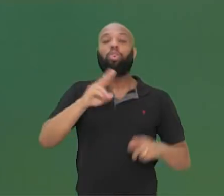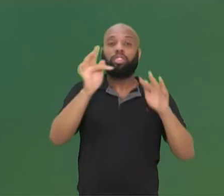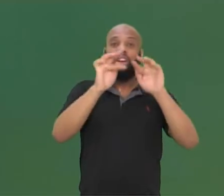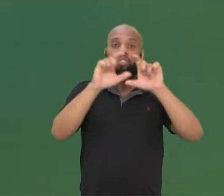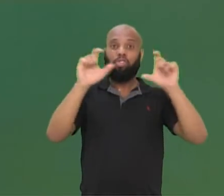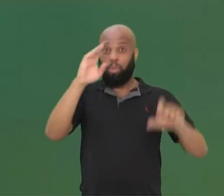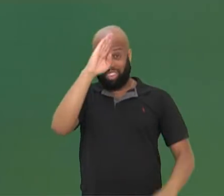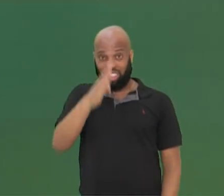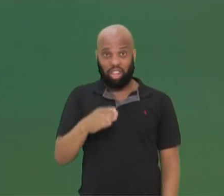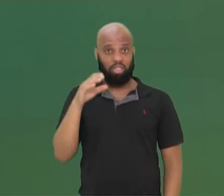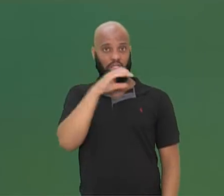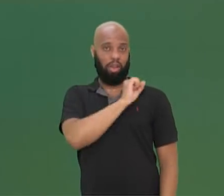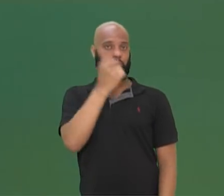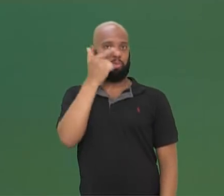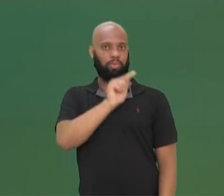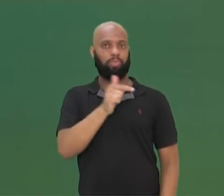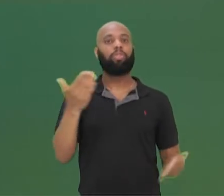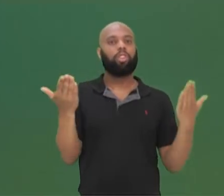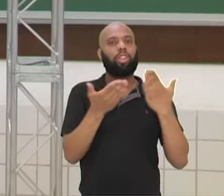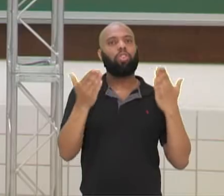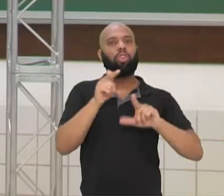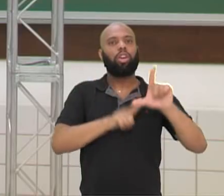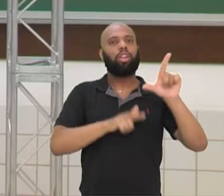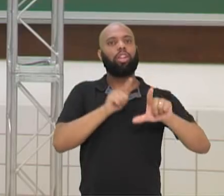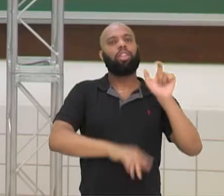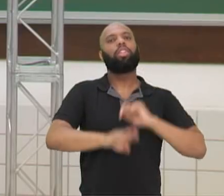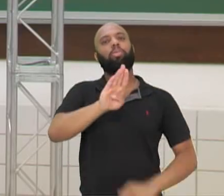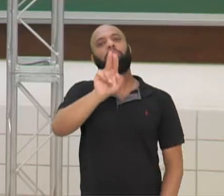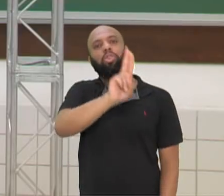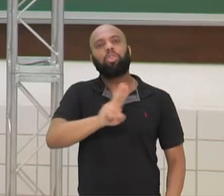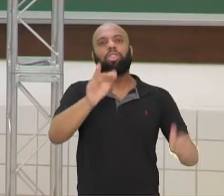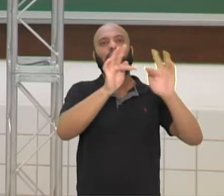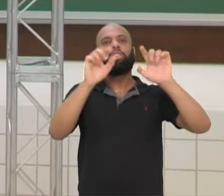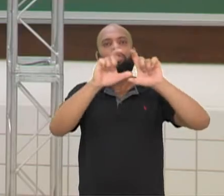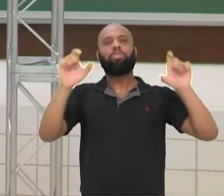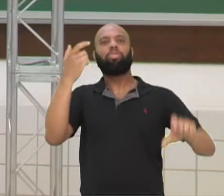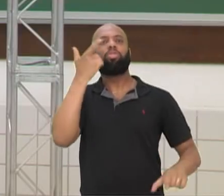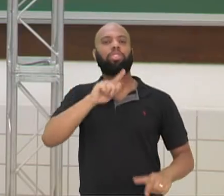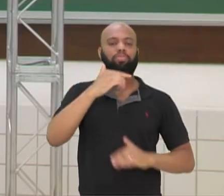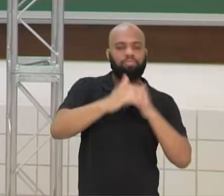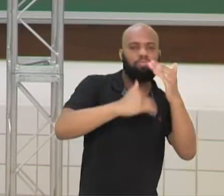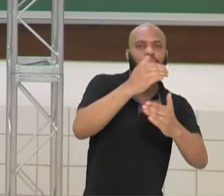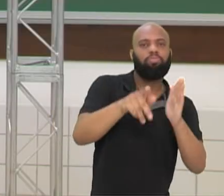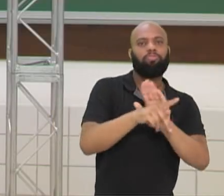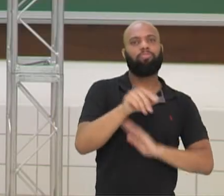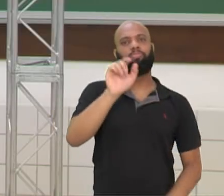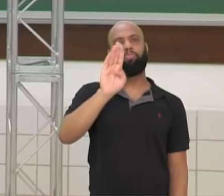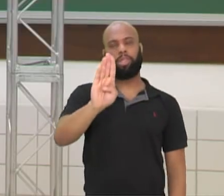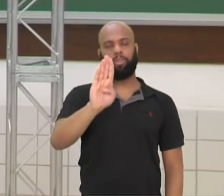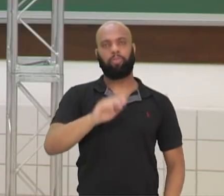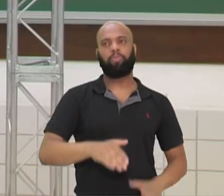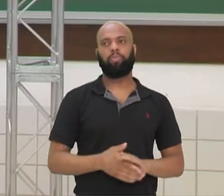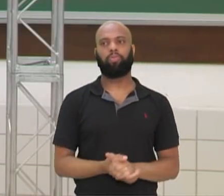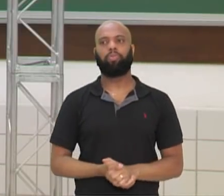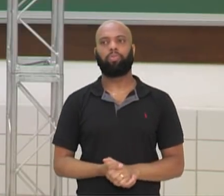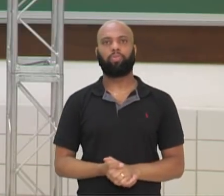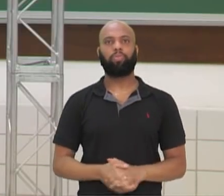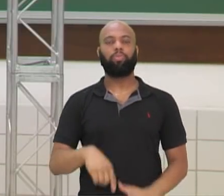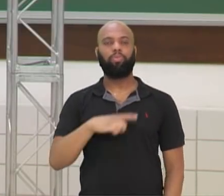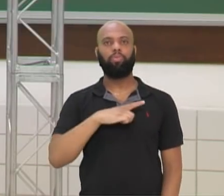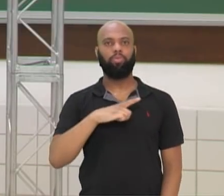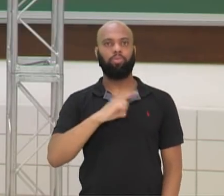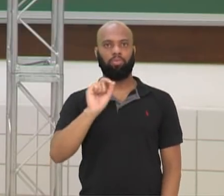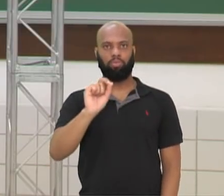agora para a letra B. Aplicar a fórmula para desenvolver a letra B. Então, olha só. Cubo do